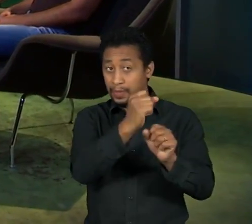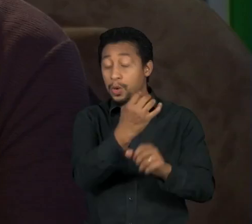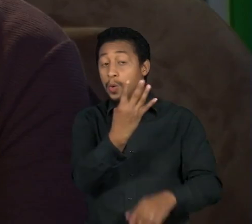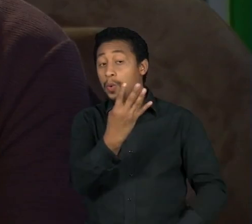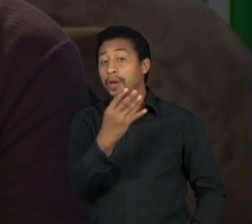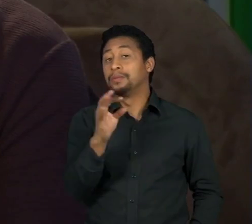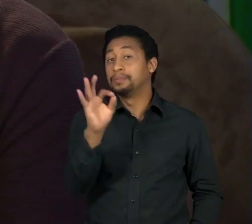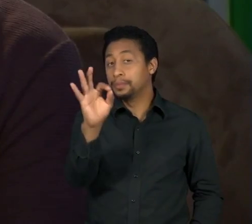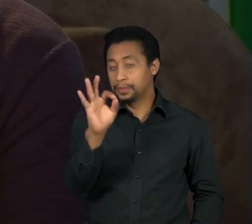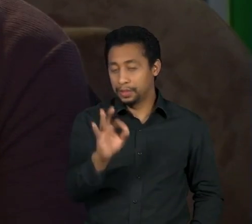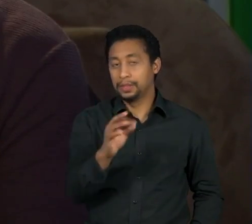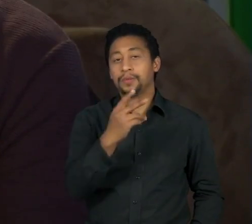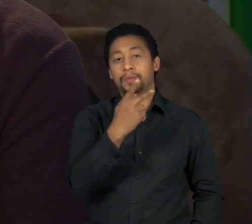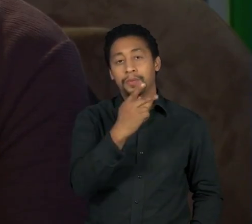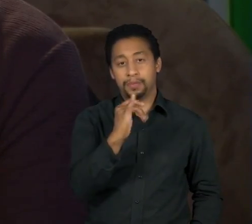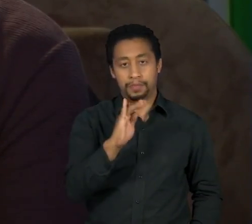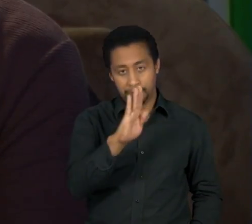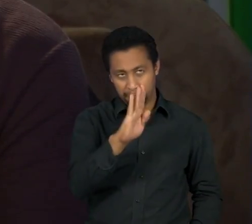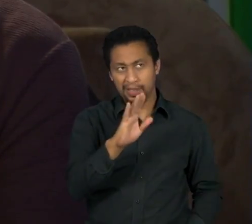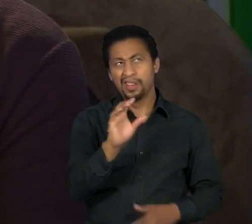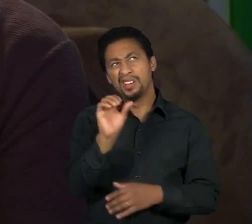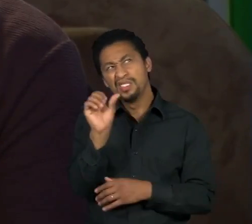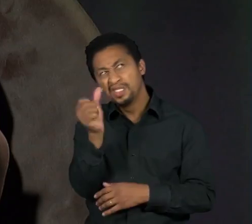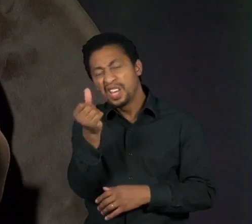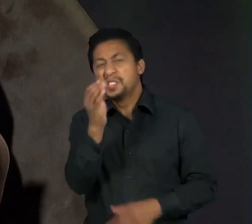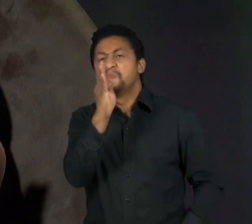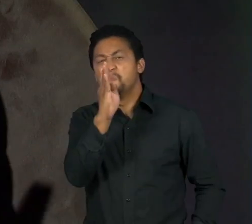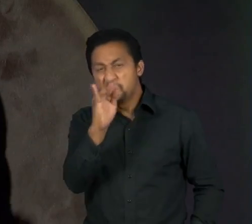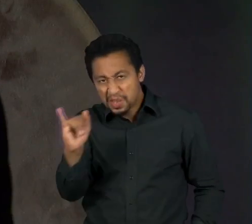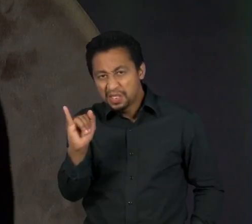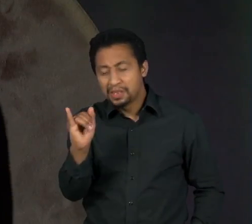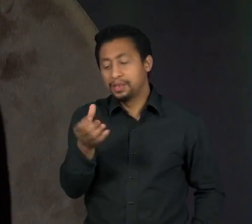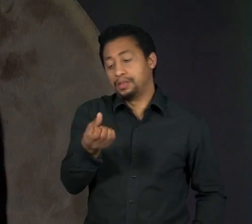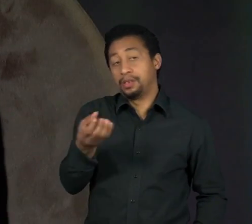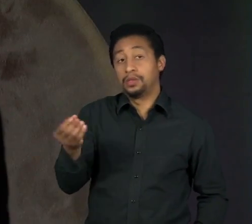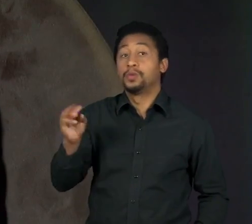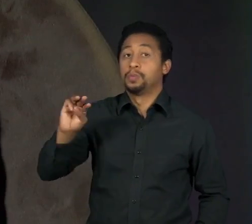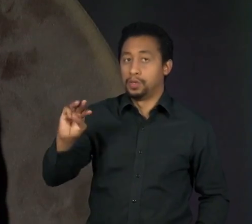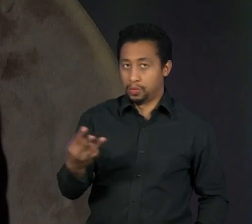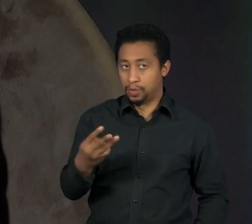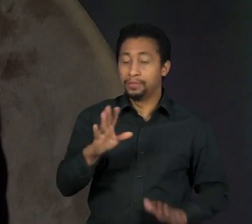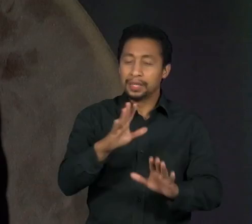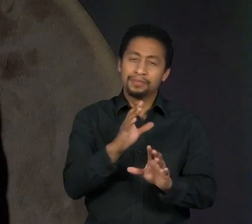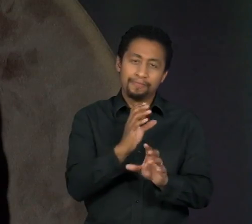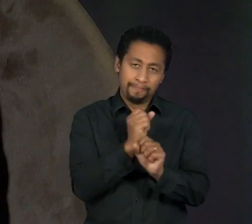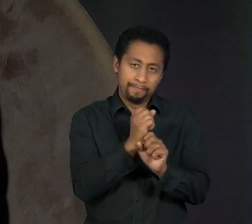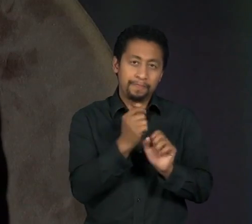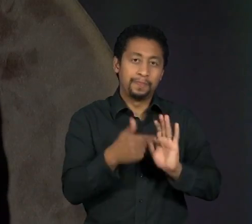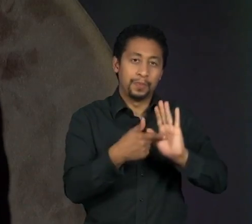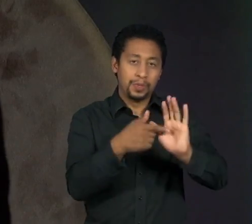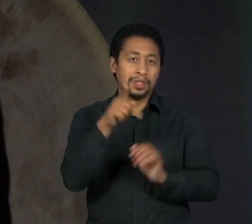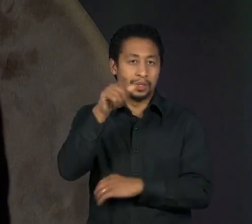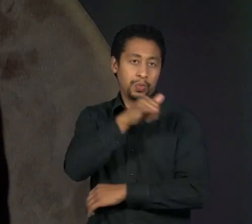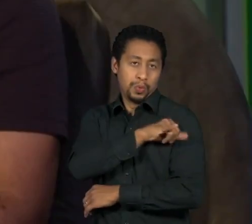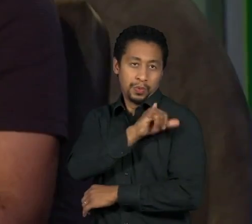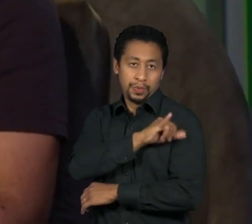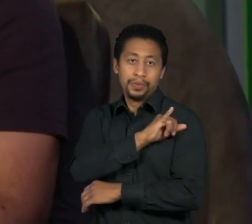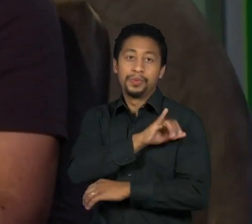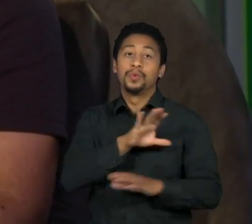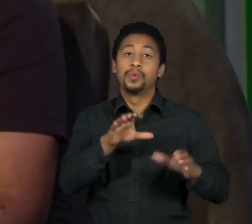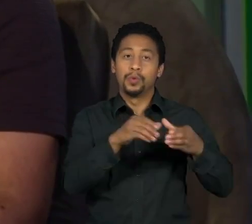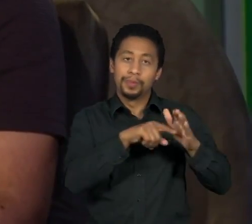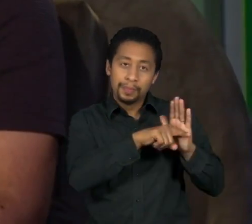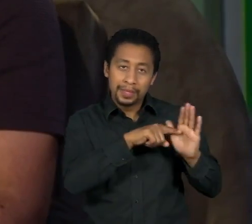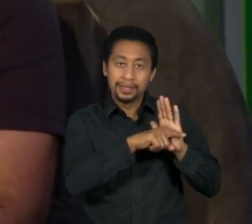brasileiro, 6,5 bilhões de reais. Mas tem uma outra pesquisa, que é da Iniciativa PIPA, do Rio de Janeiro, que mostra alguma coisa em